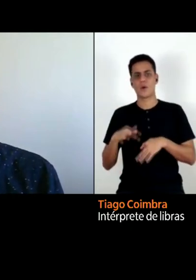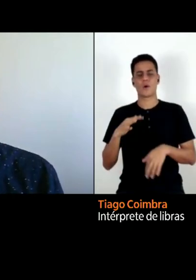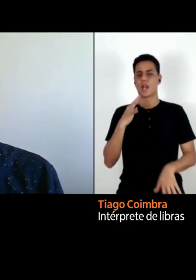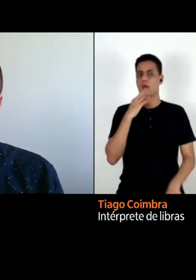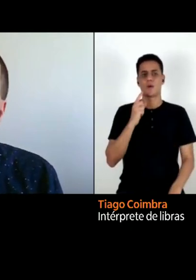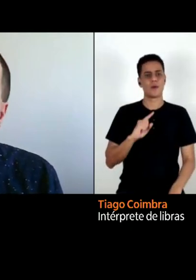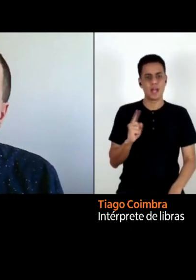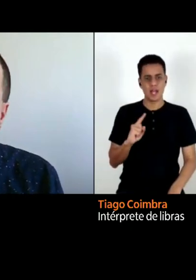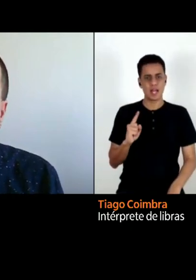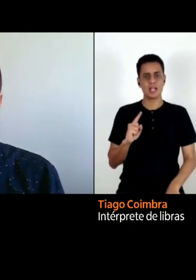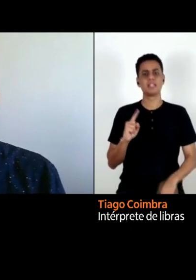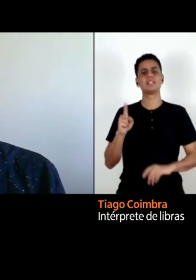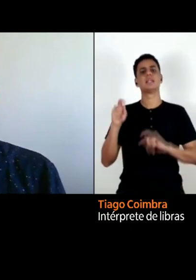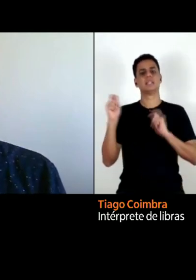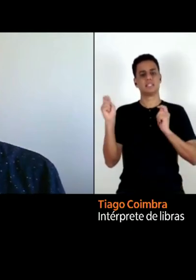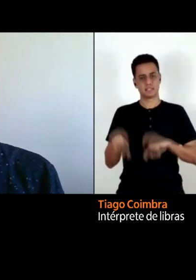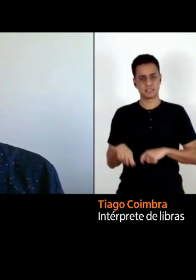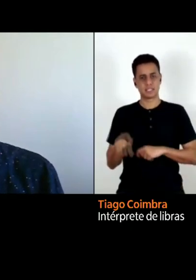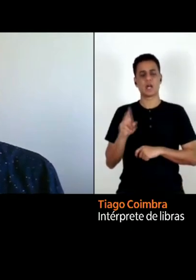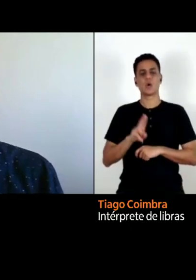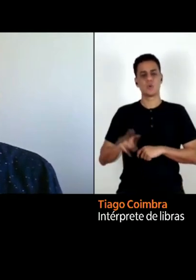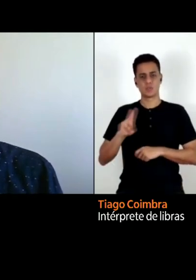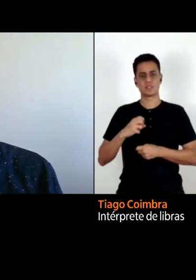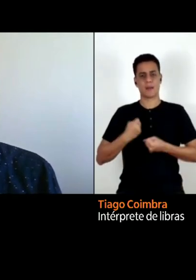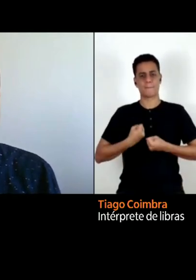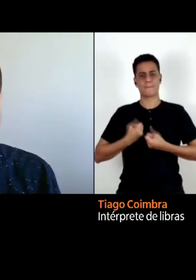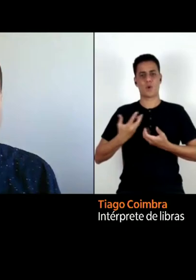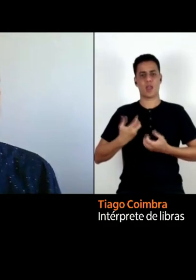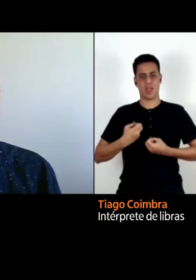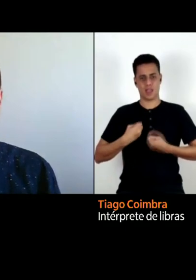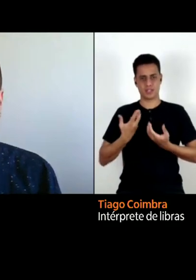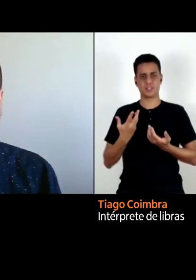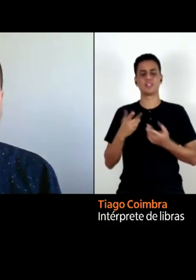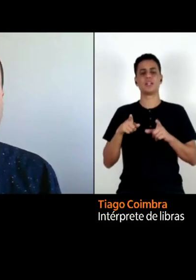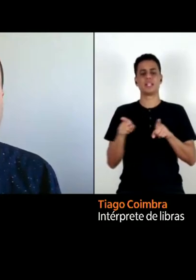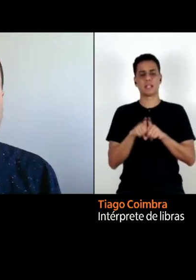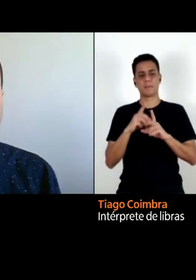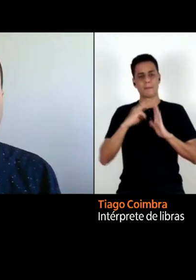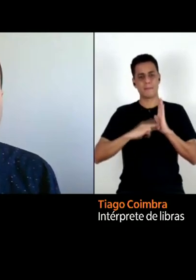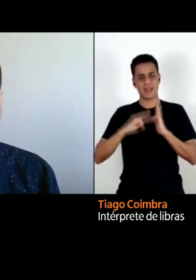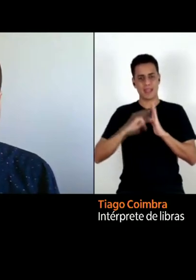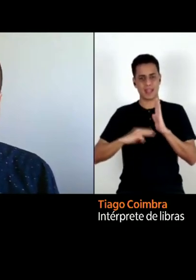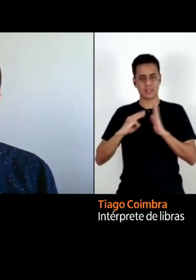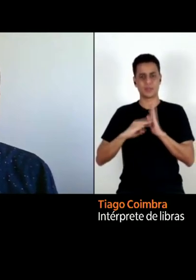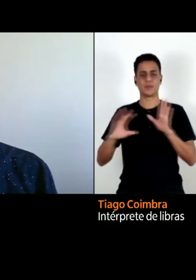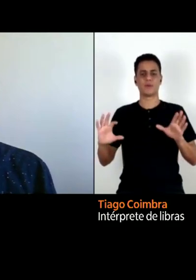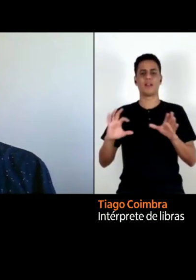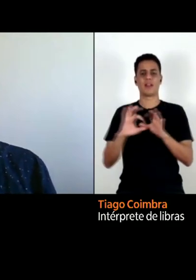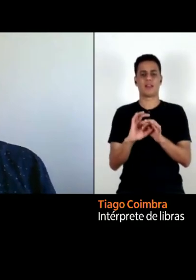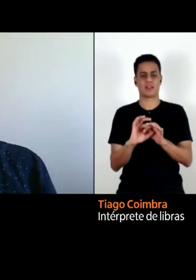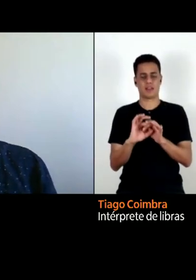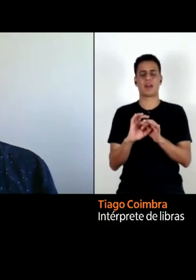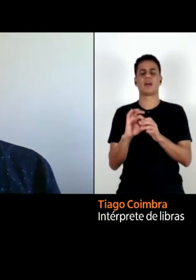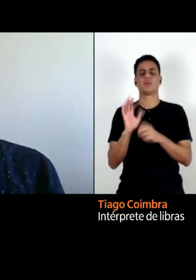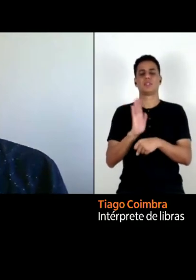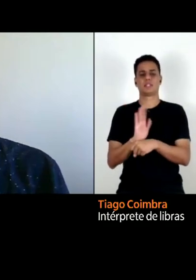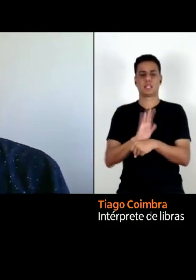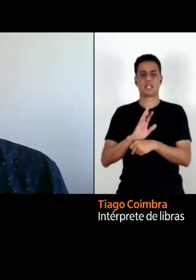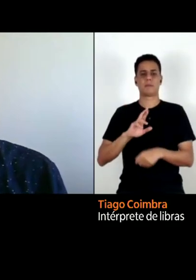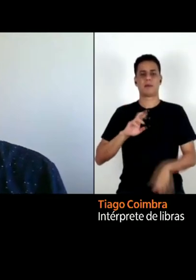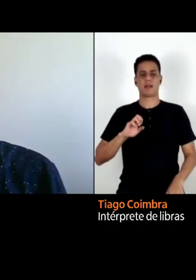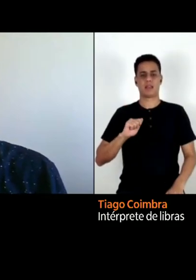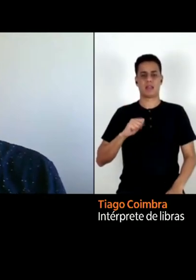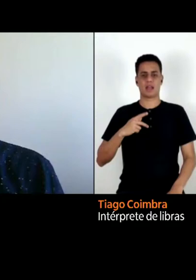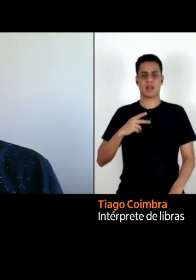ser objeto de uma poética e de um método conjugados no cinema de reapropriação. O